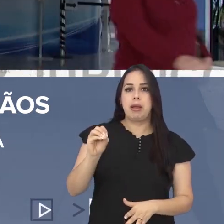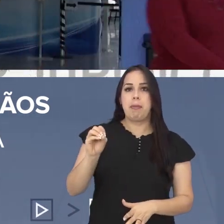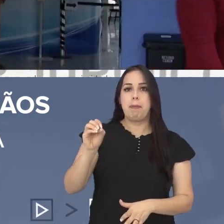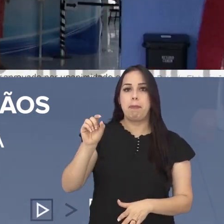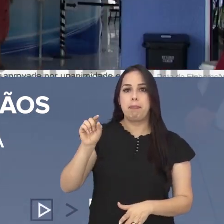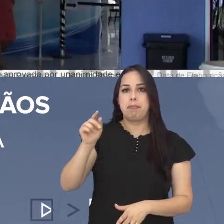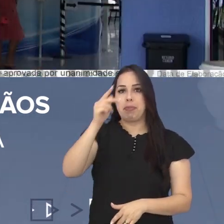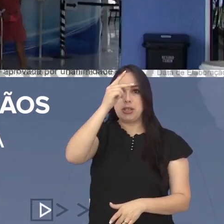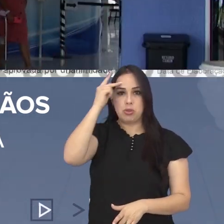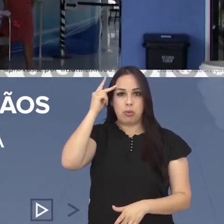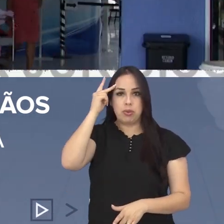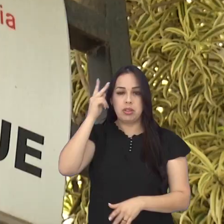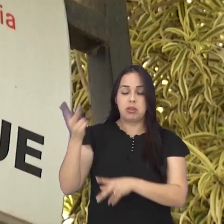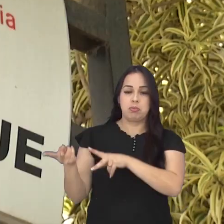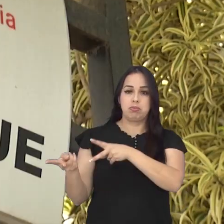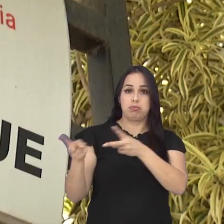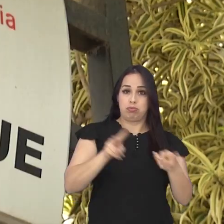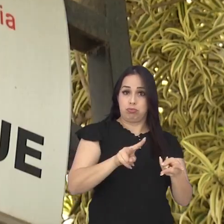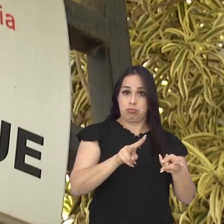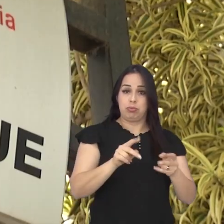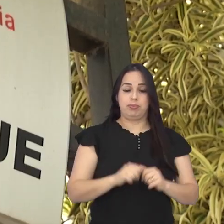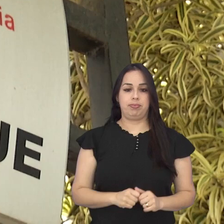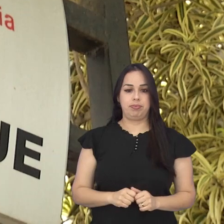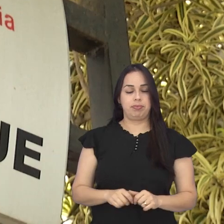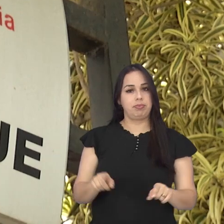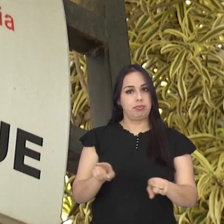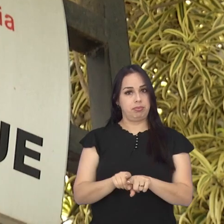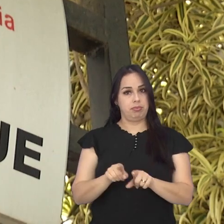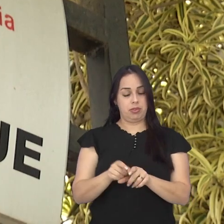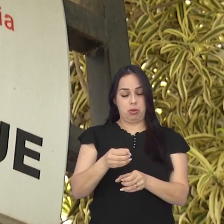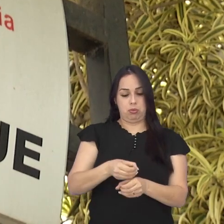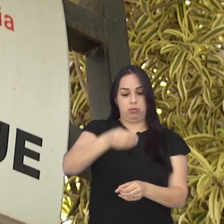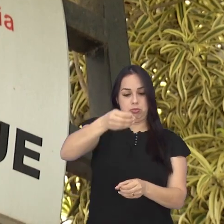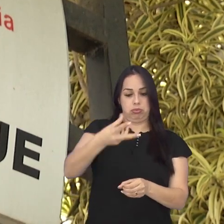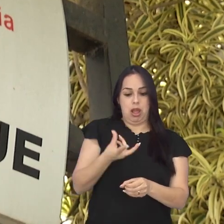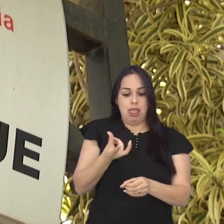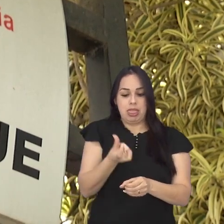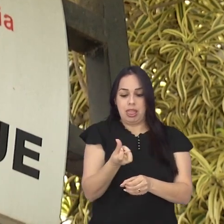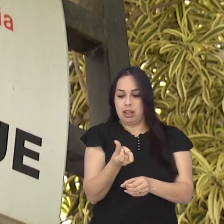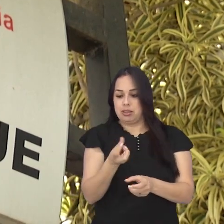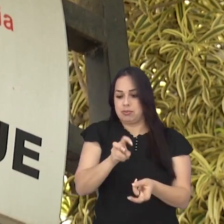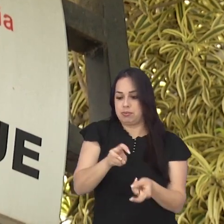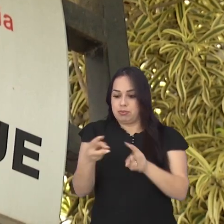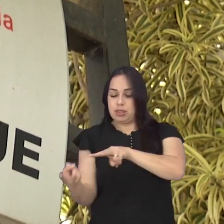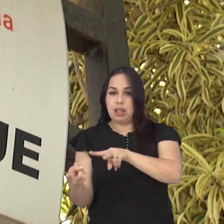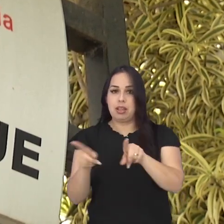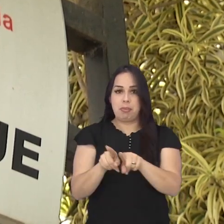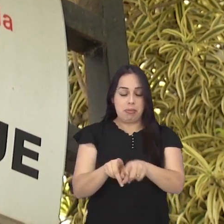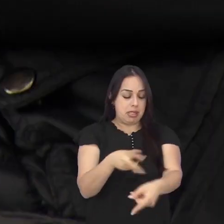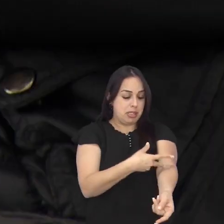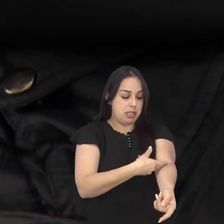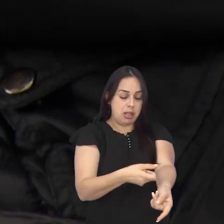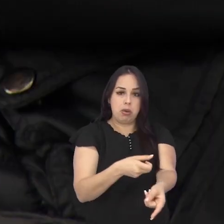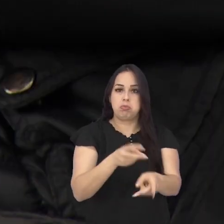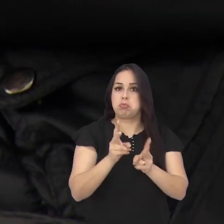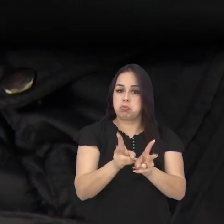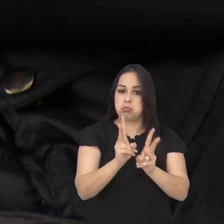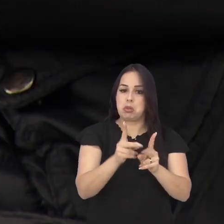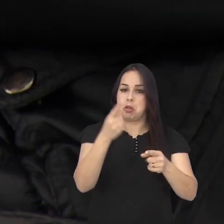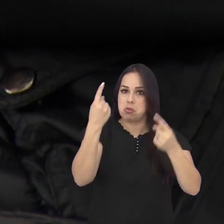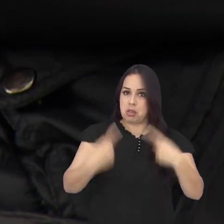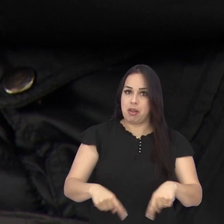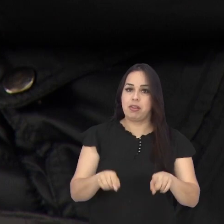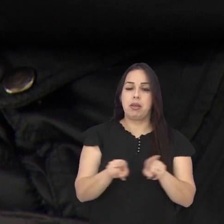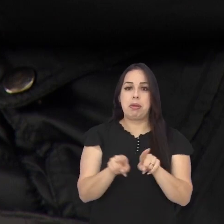de 40 doadores por milhão olhando para doação de medula óssea e sangue o desafio continua embora a